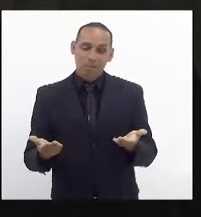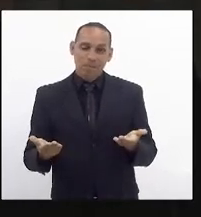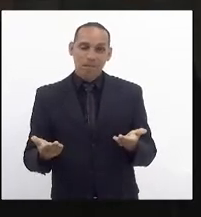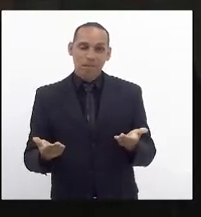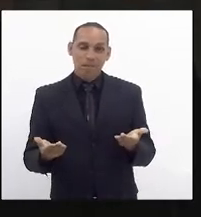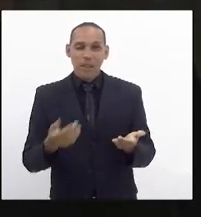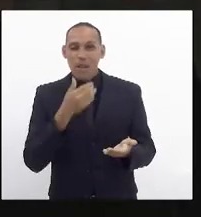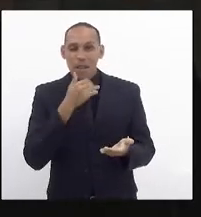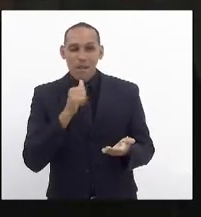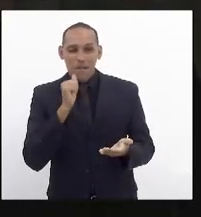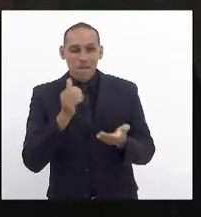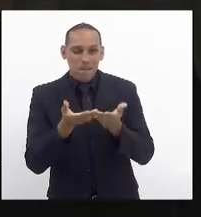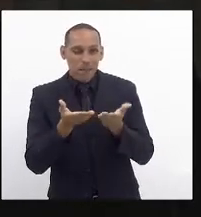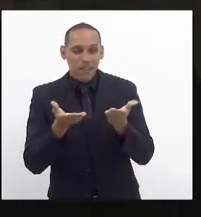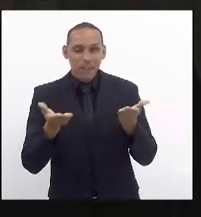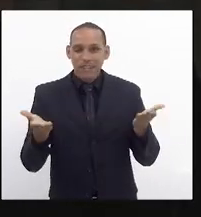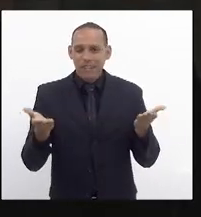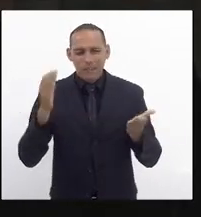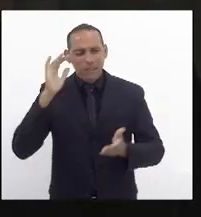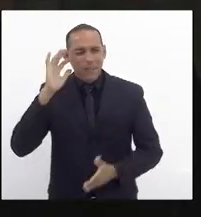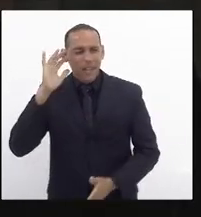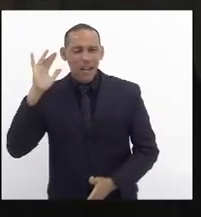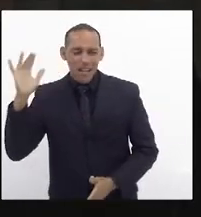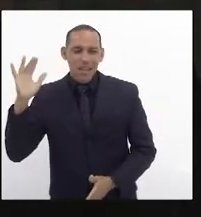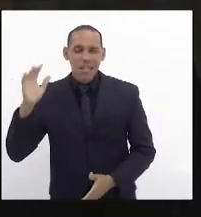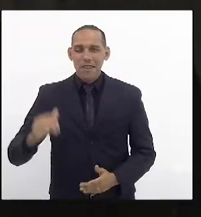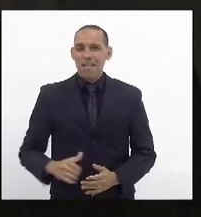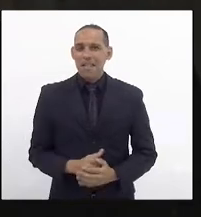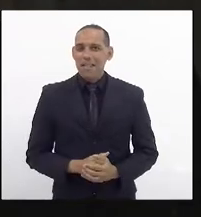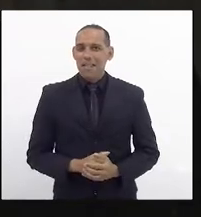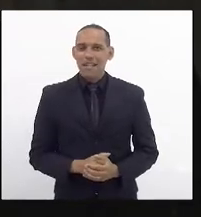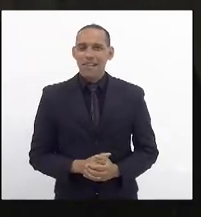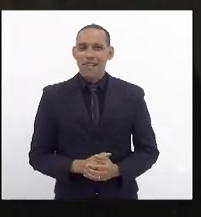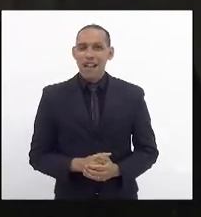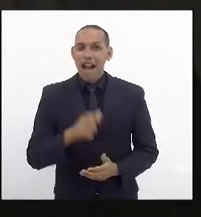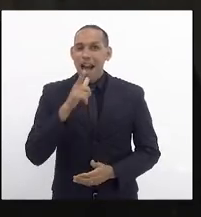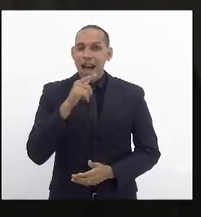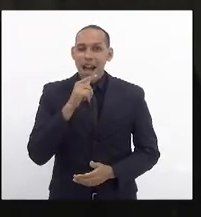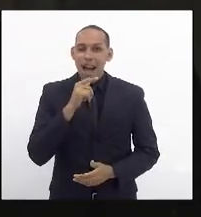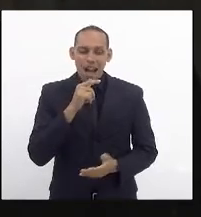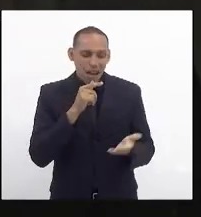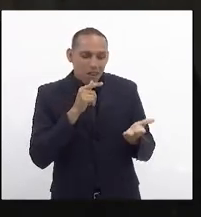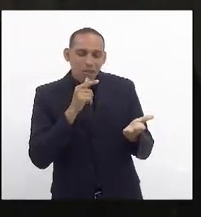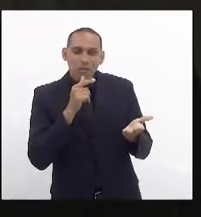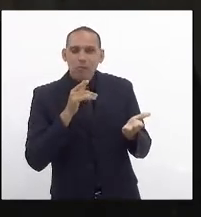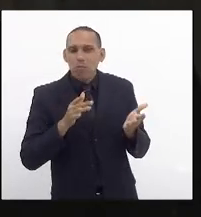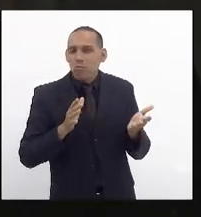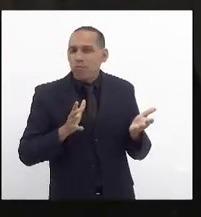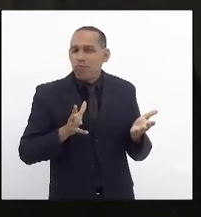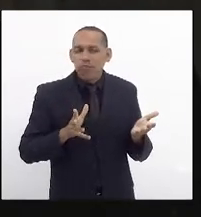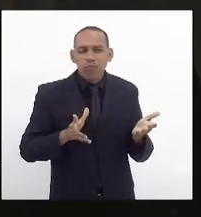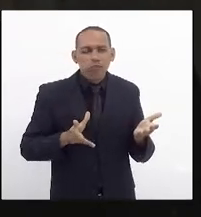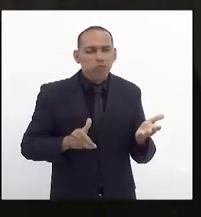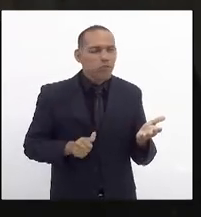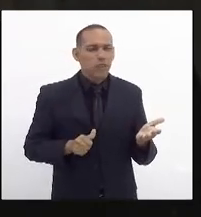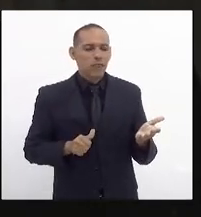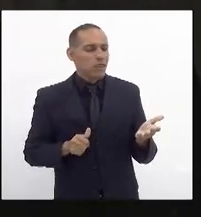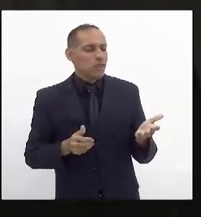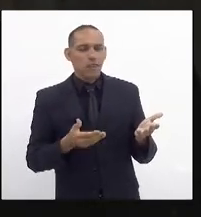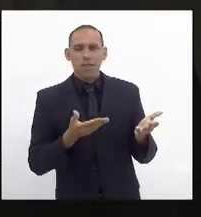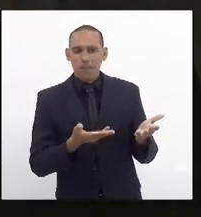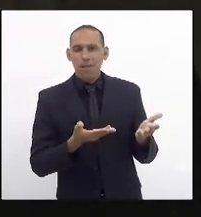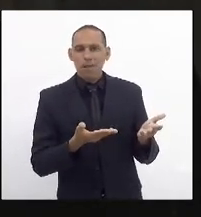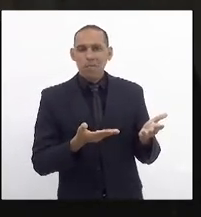senhoras como pode ser utilizado uma água tão nobre que é purificada